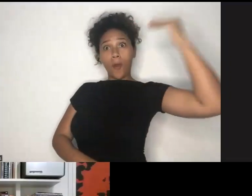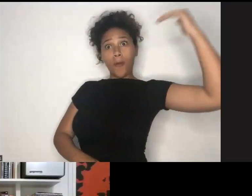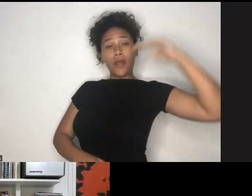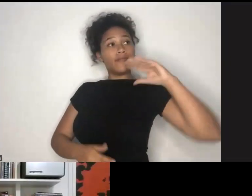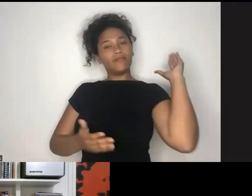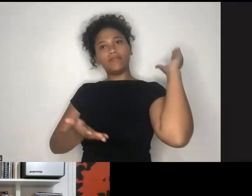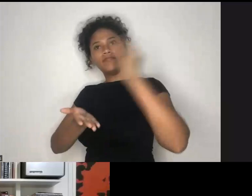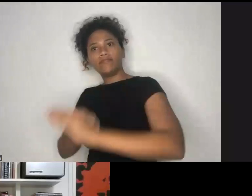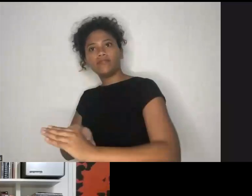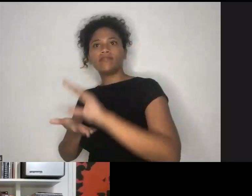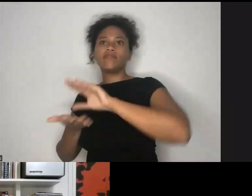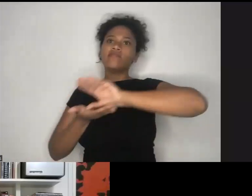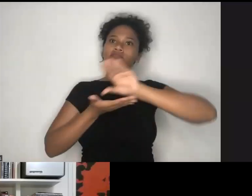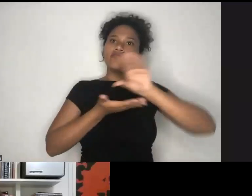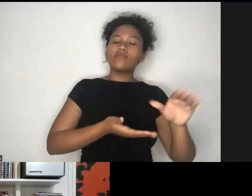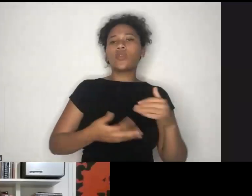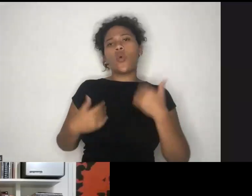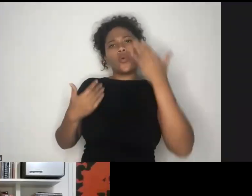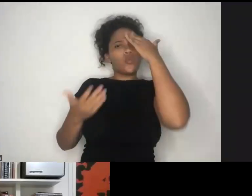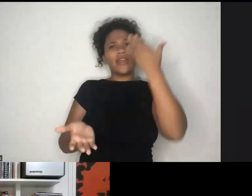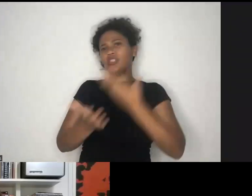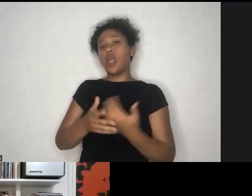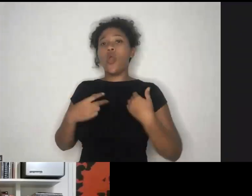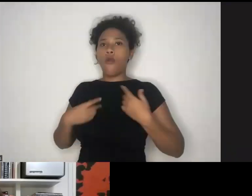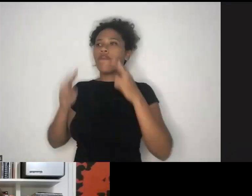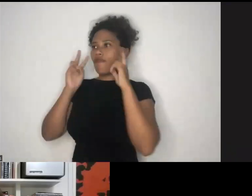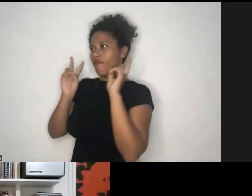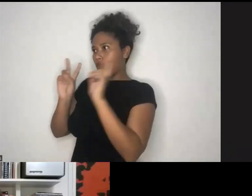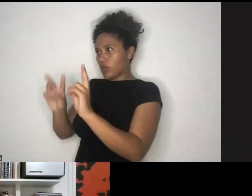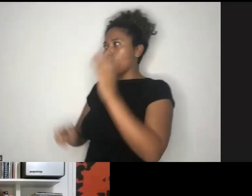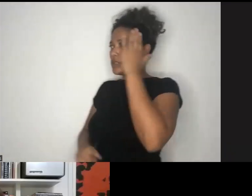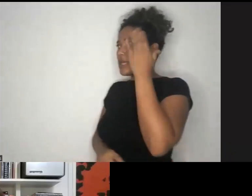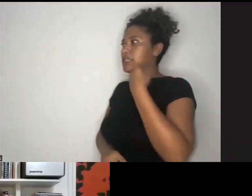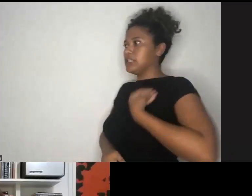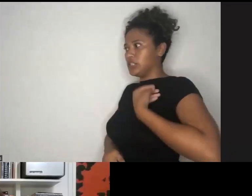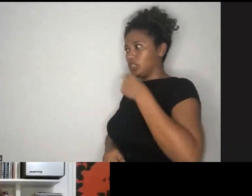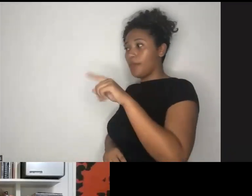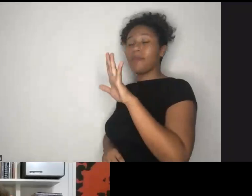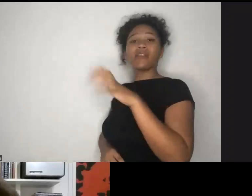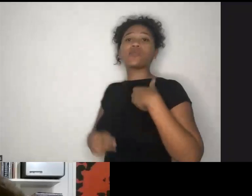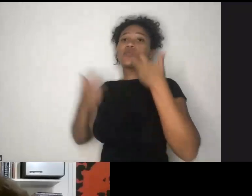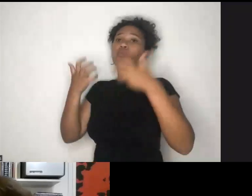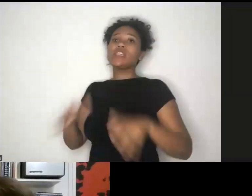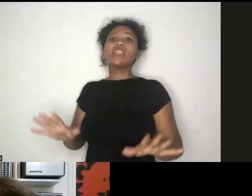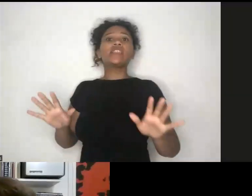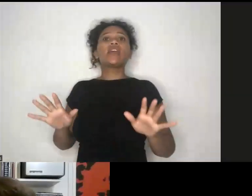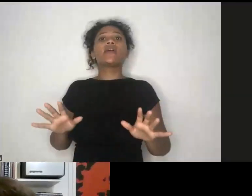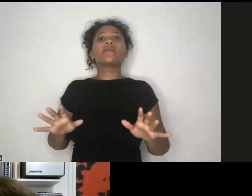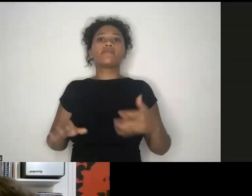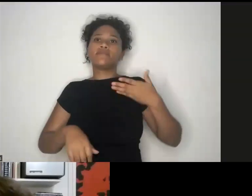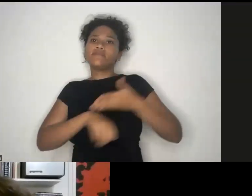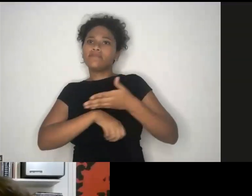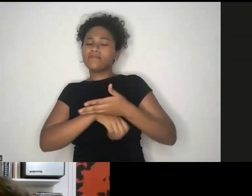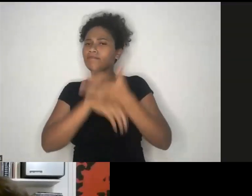nos artistas então eu não acredito eu vejo esse mercado eu sei que ele existe mas eu não quis participar disso